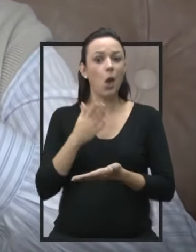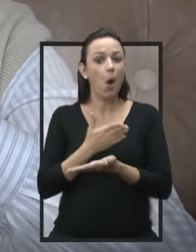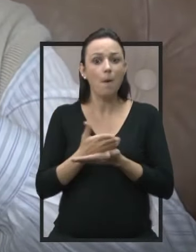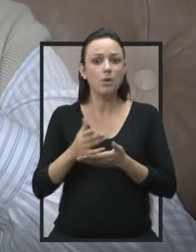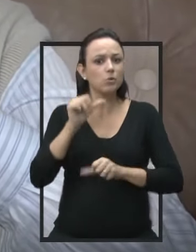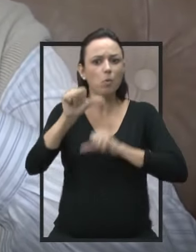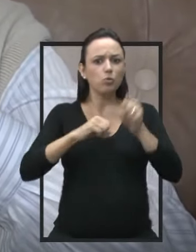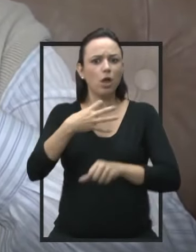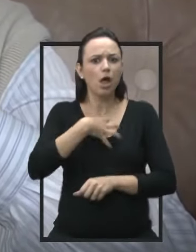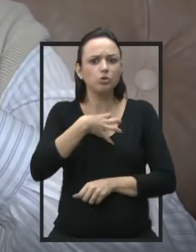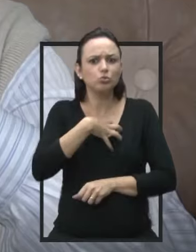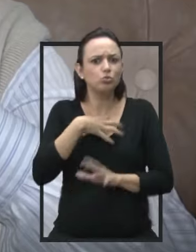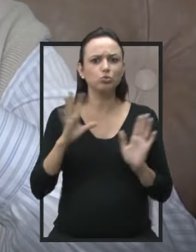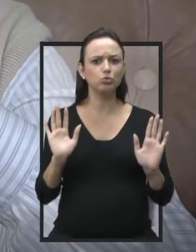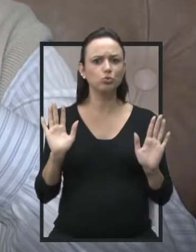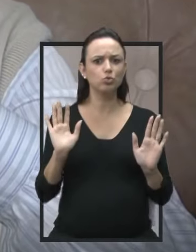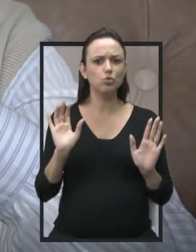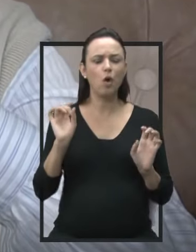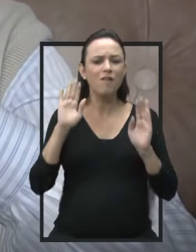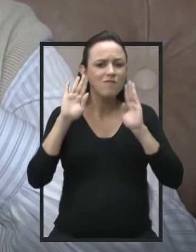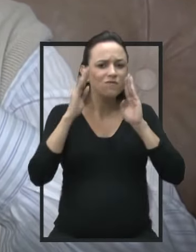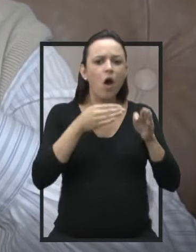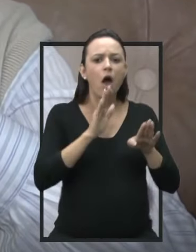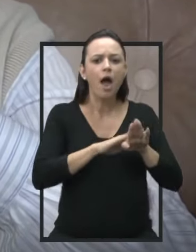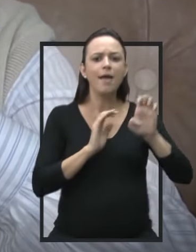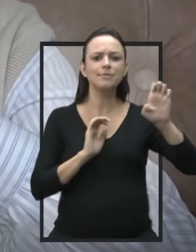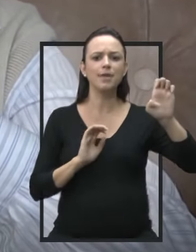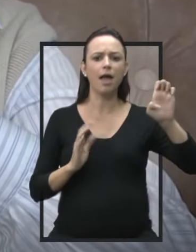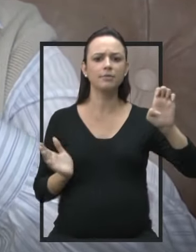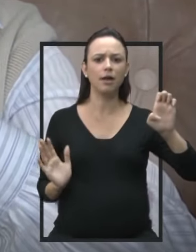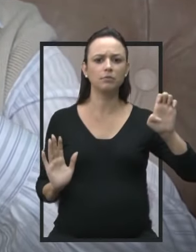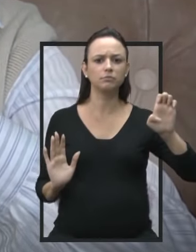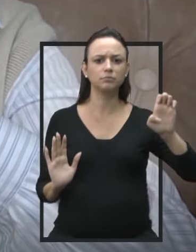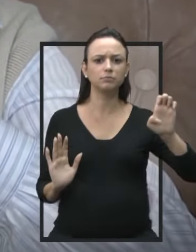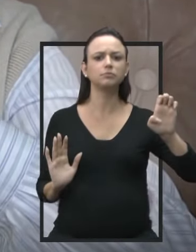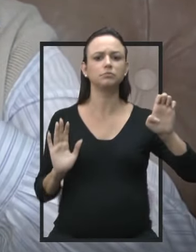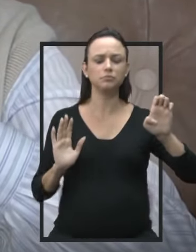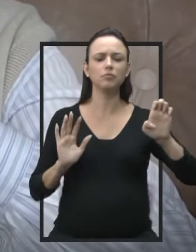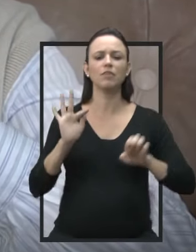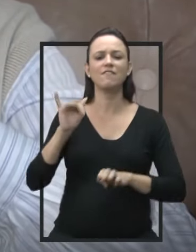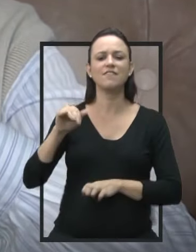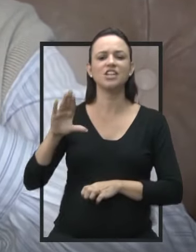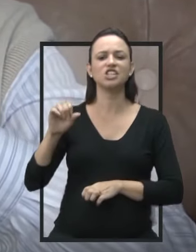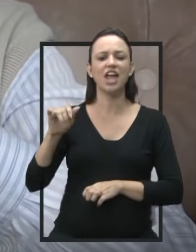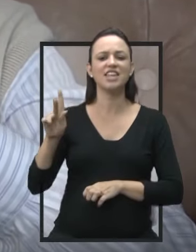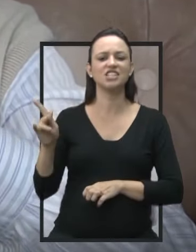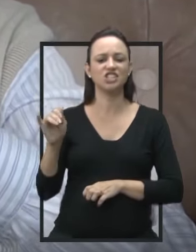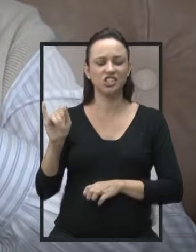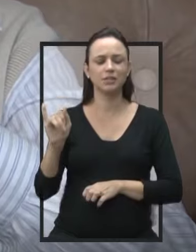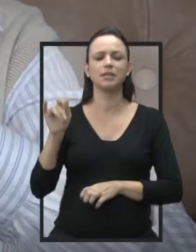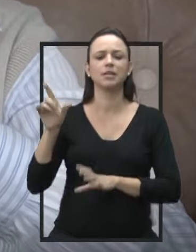tomar atitudes realmente esquerdistas. Os Francesc,